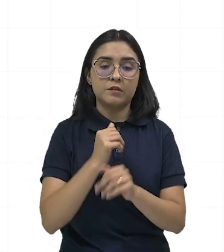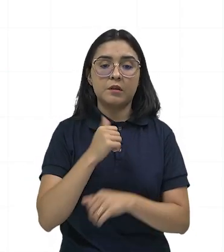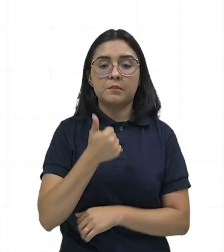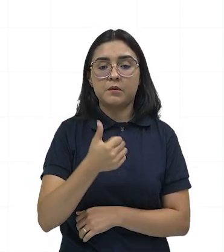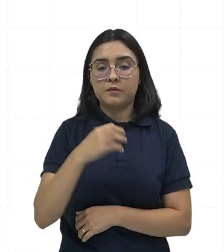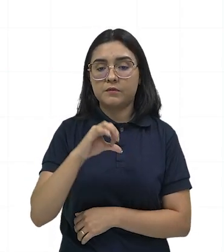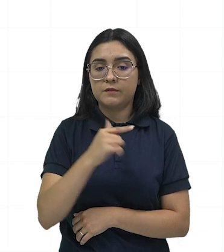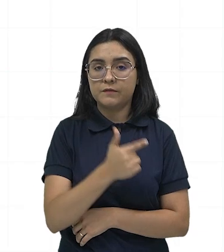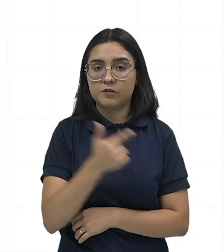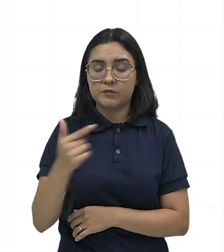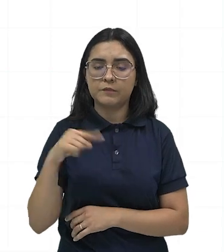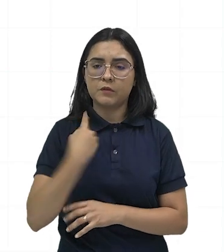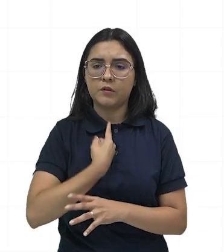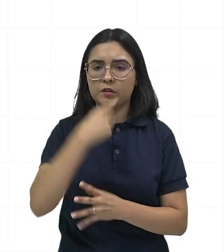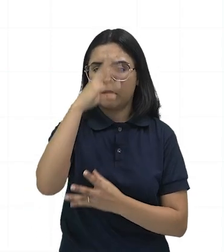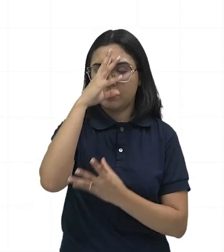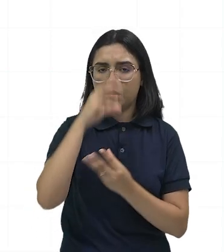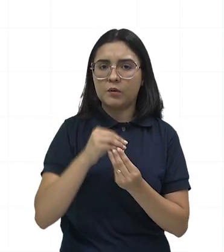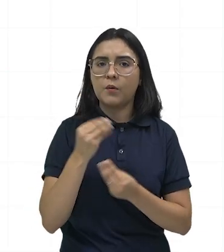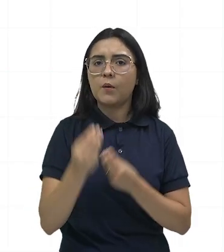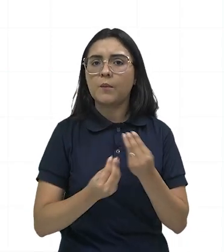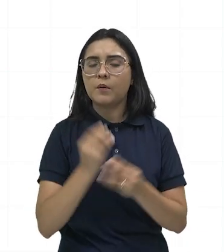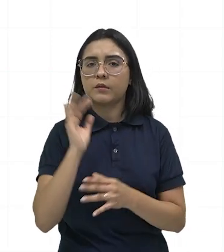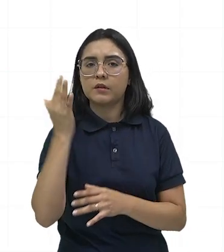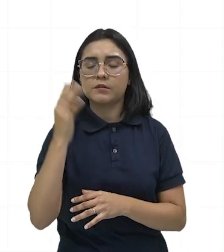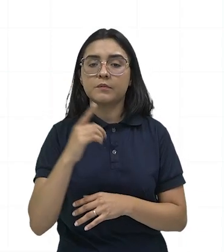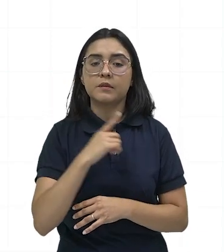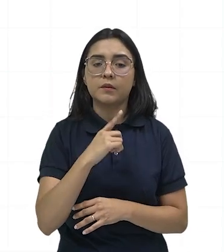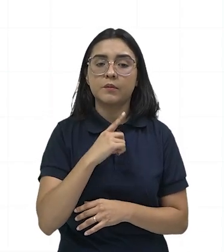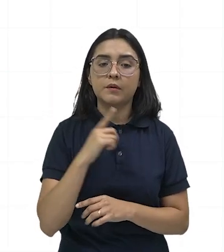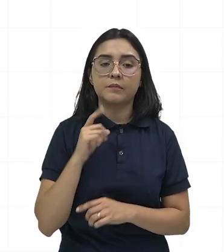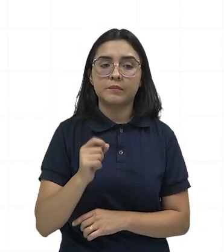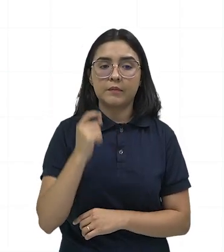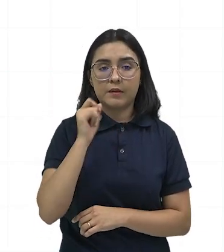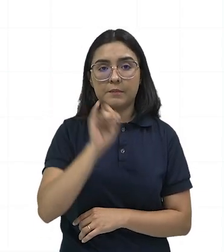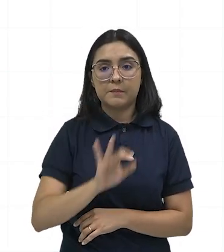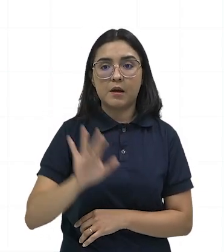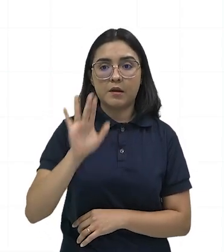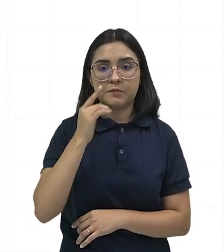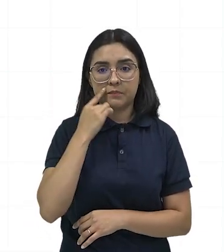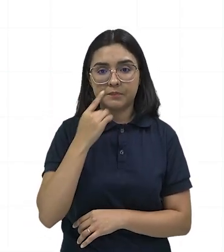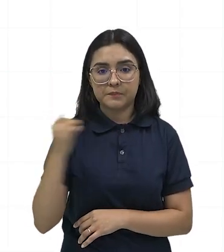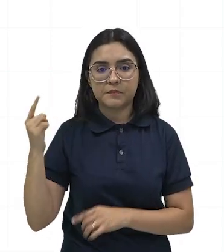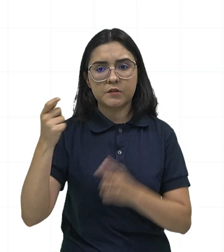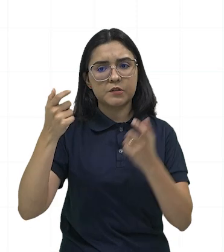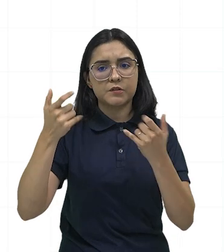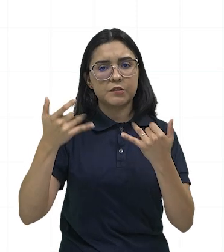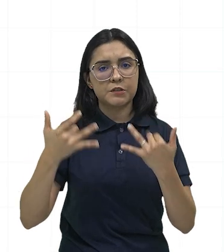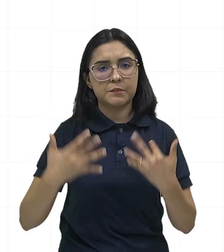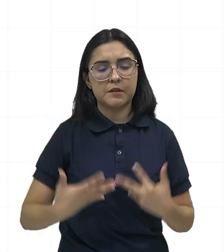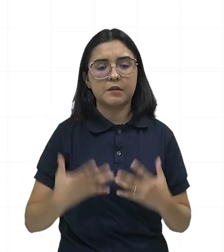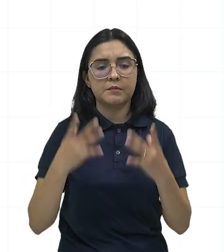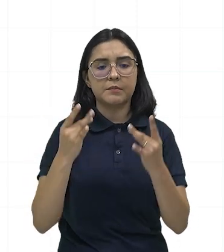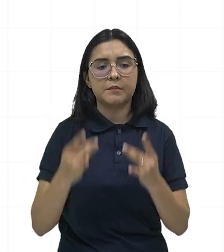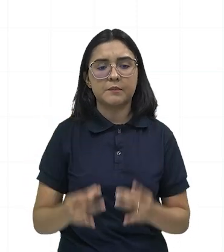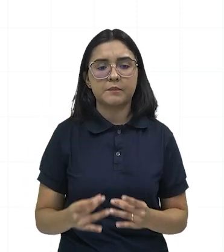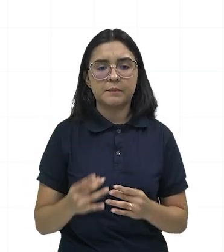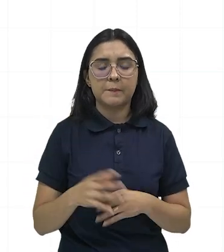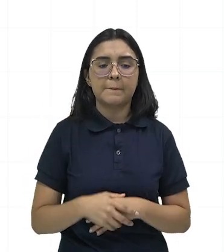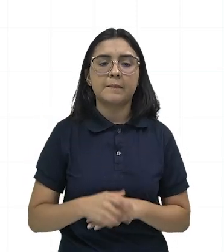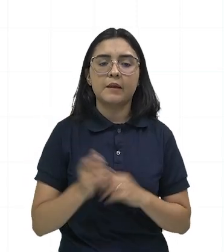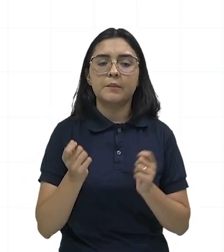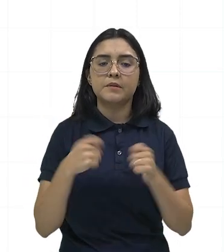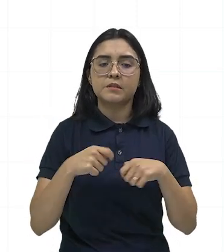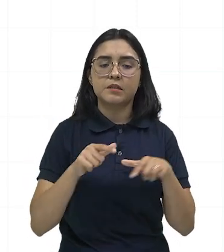1922. E para entender aí como é que funciona, nós temos aí essa imagem, né, explicando a capacidade